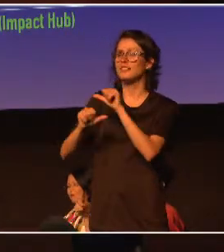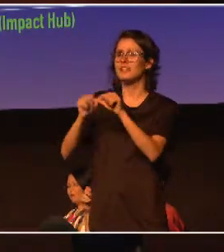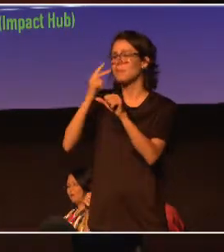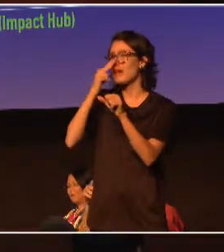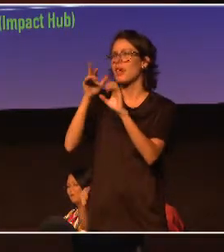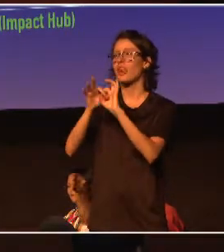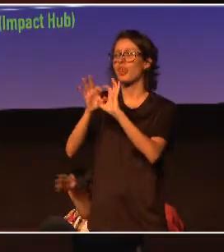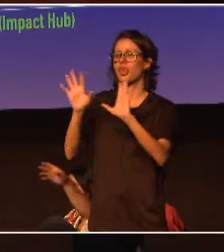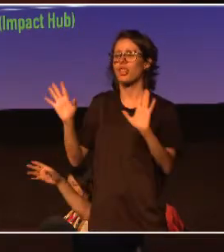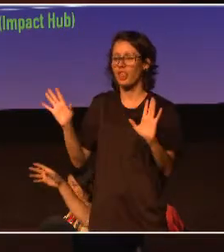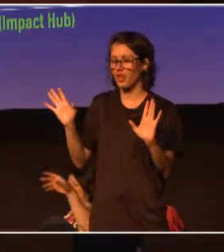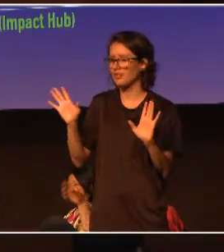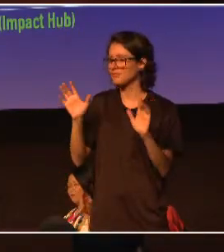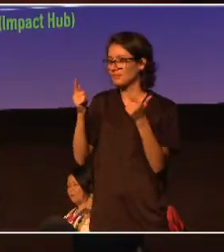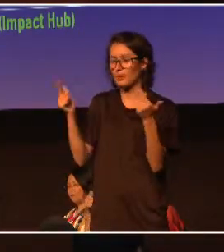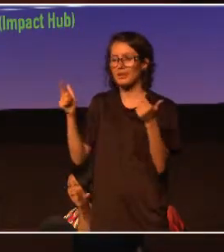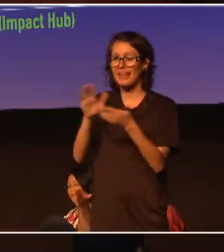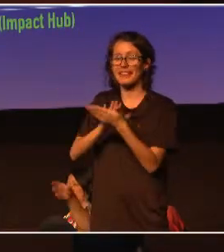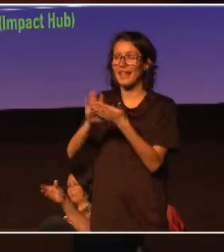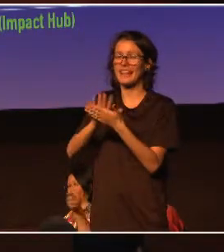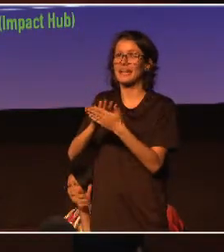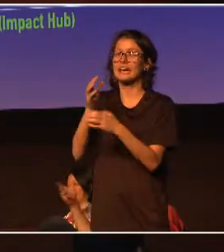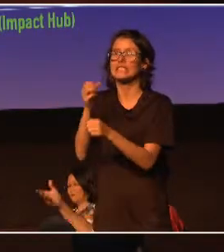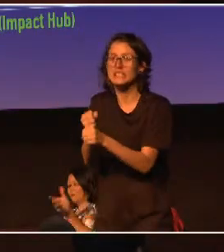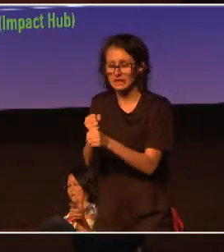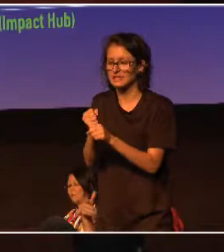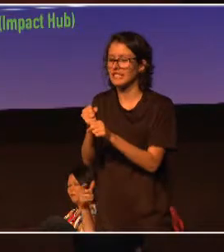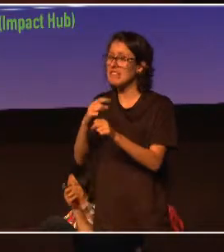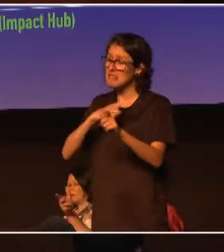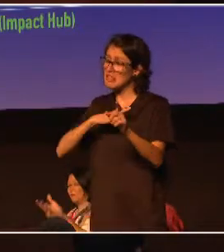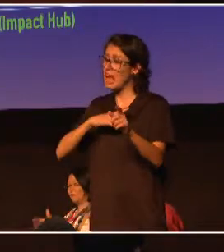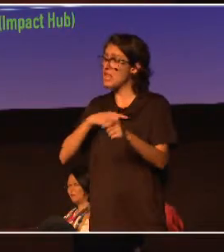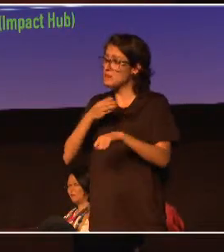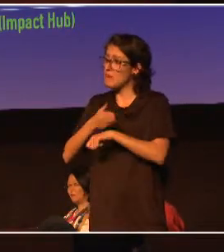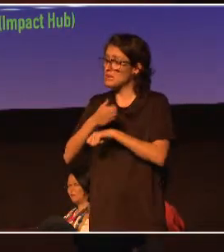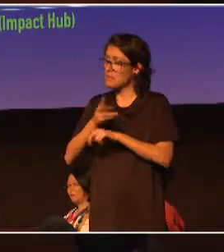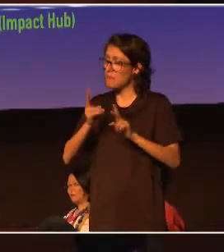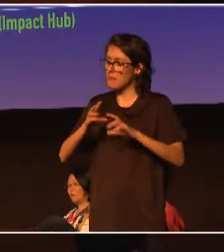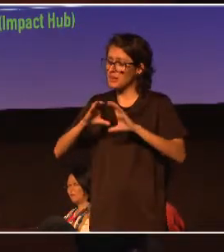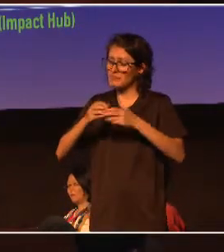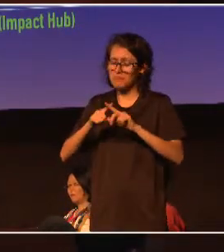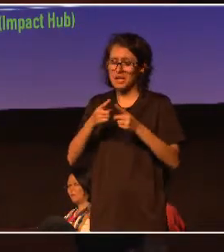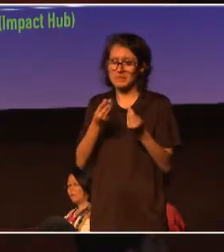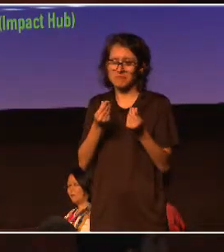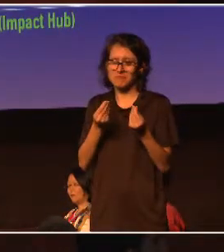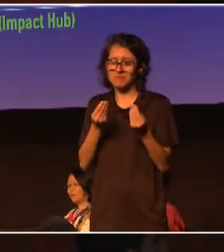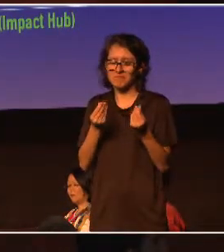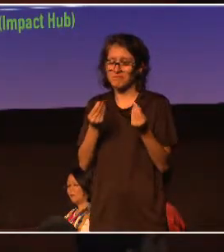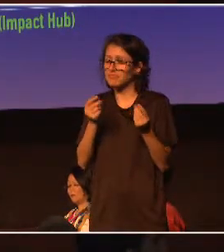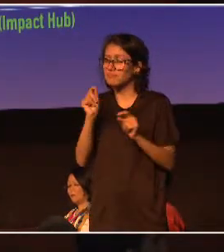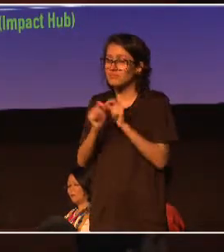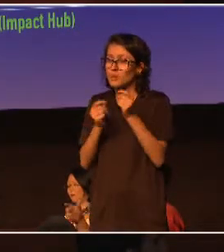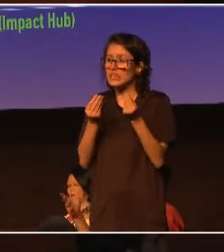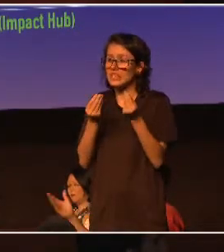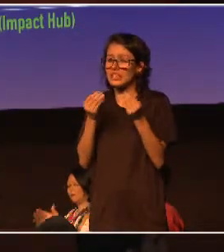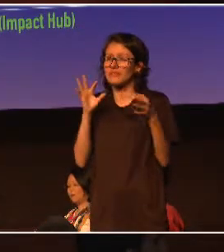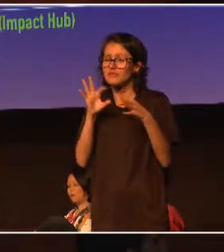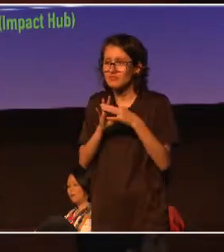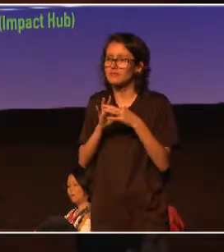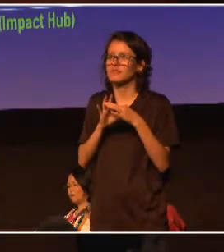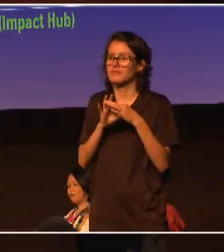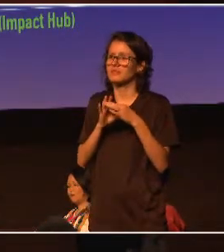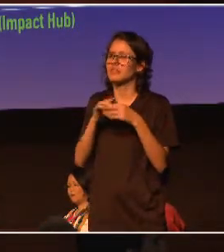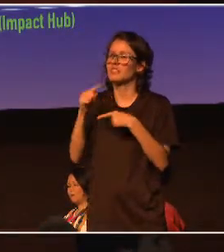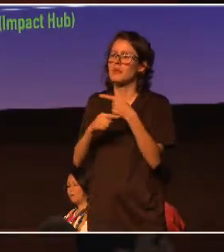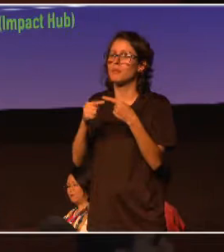solta, né? Então, tem indivíduos ali que você não tem uma relação e isso tende a sumir com o